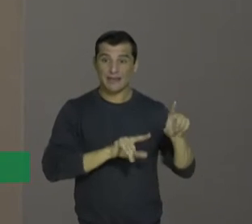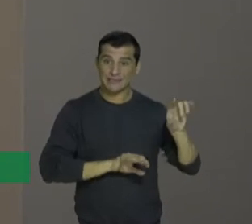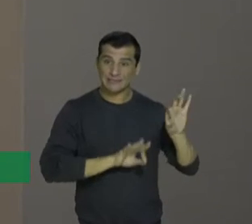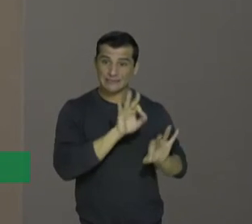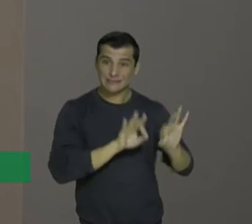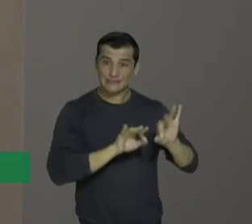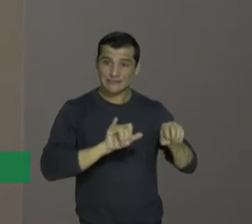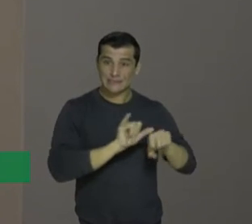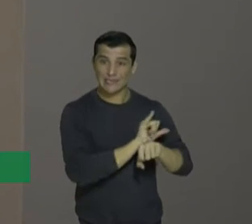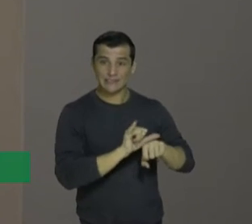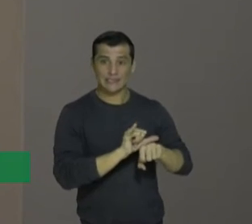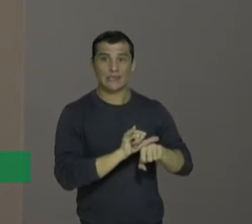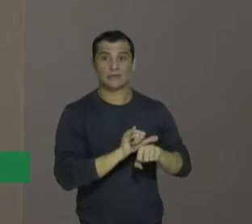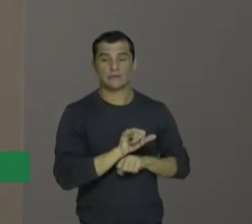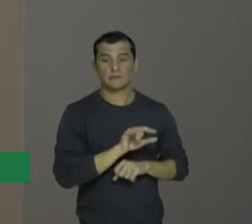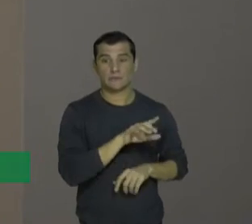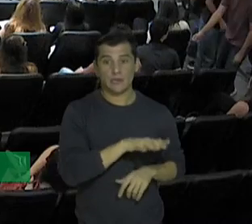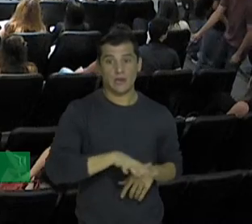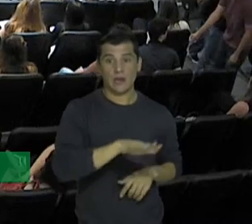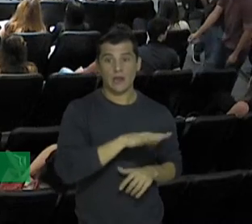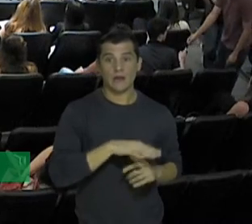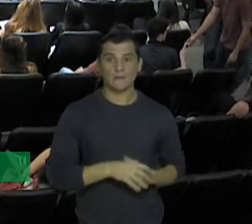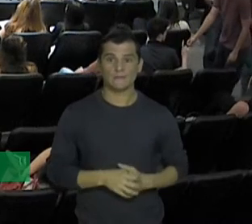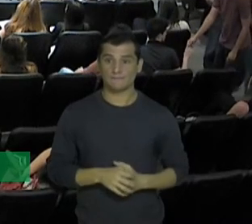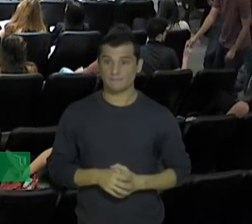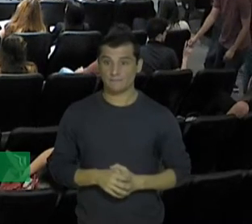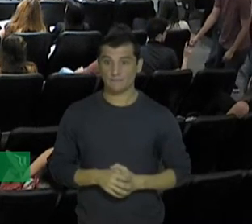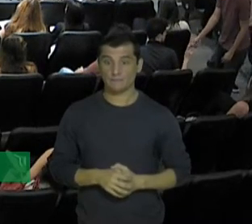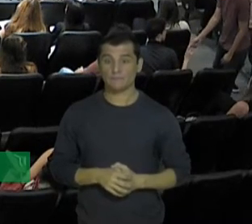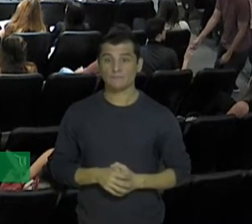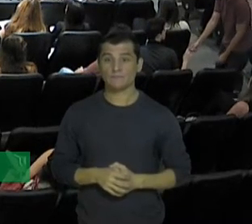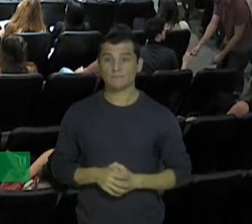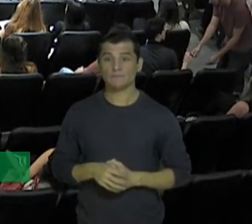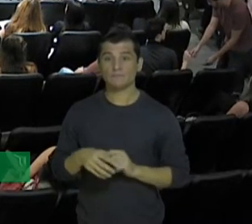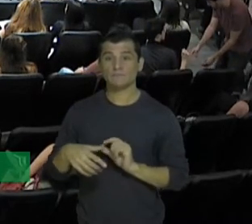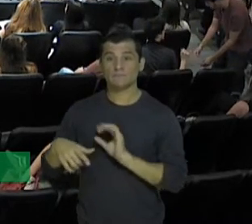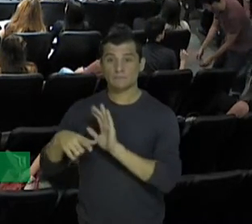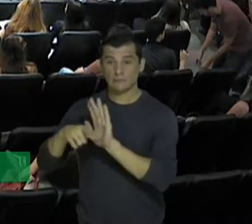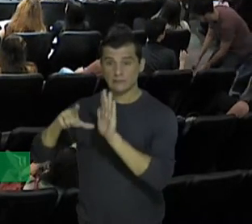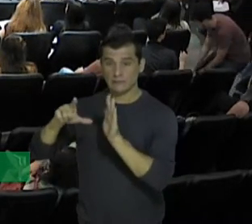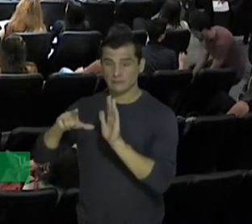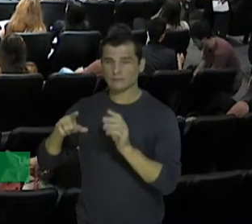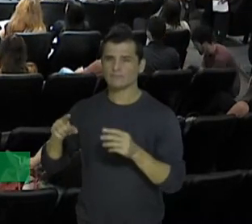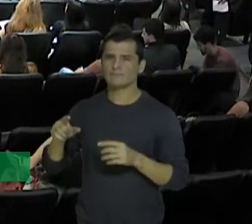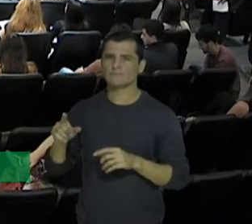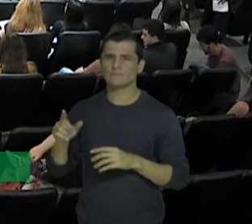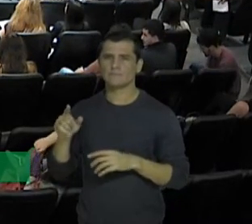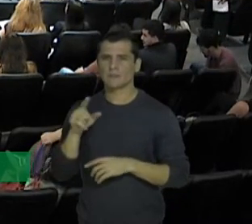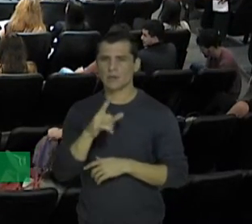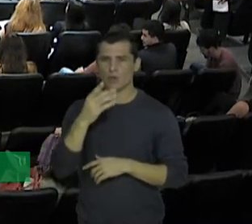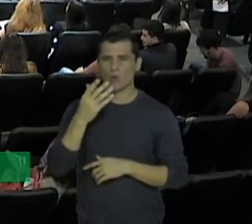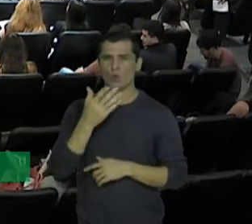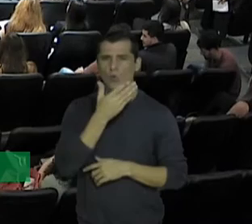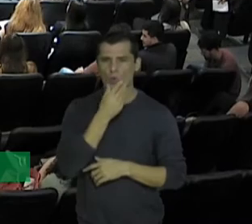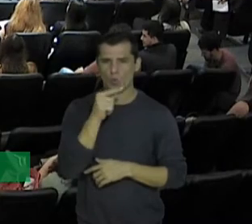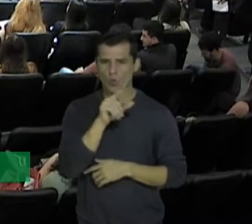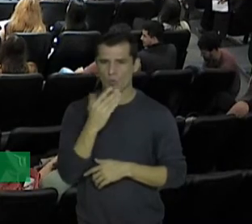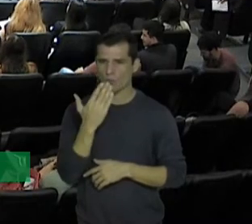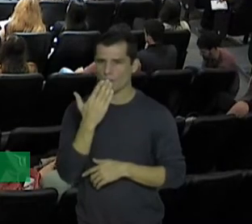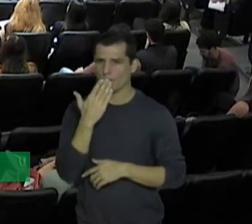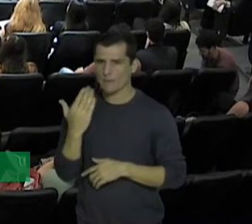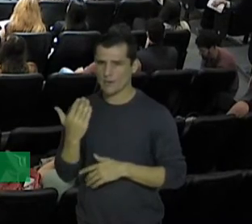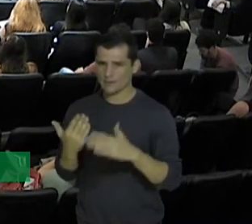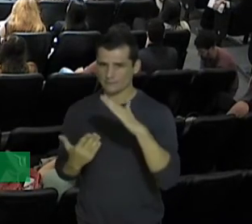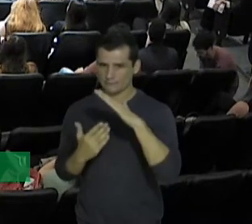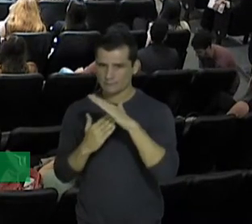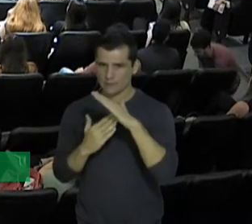P universidade só um minutinho Perão Perão antes de apresentar o Juliano para não confundir eu quero quero compartilhar com todos